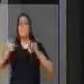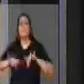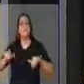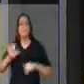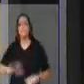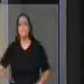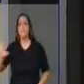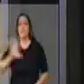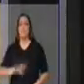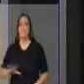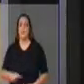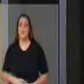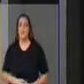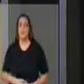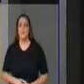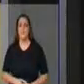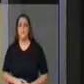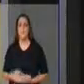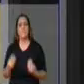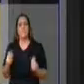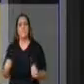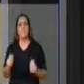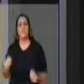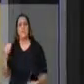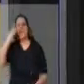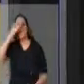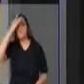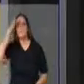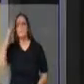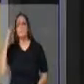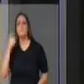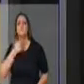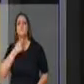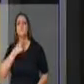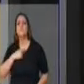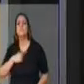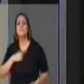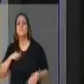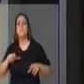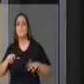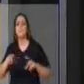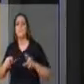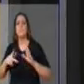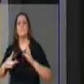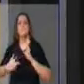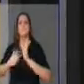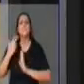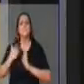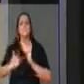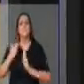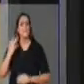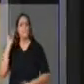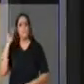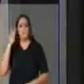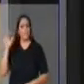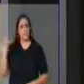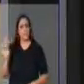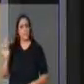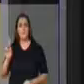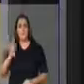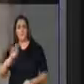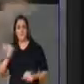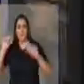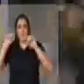é concebível que um paciente de laringe entre para fazer uma laringectomia sem saber que vai acordar